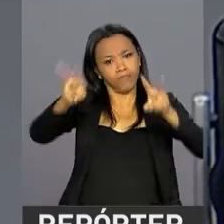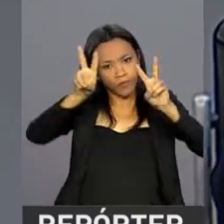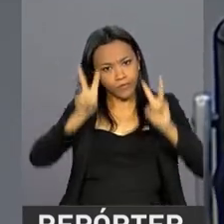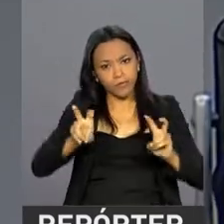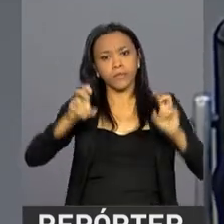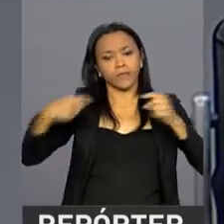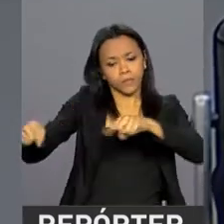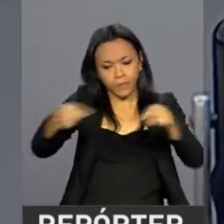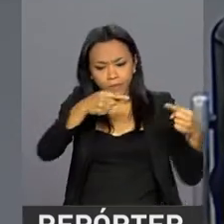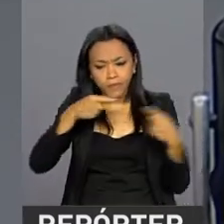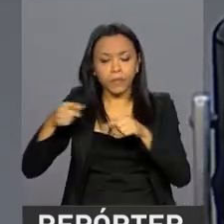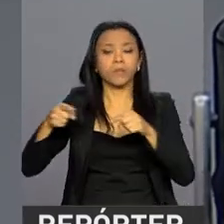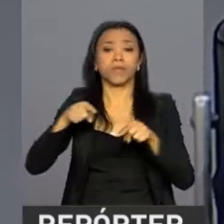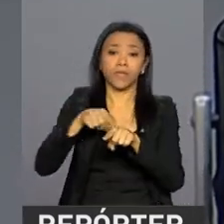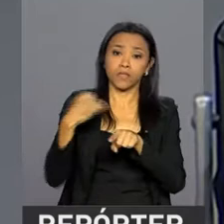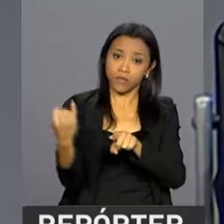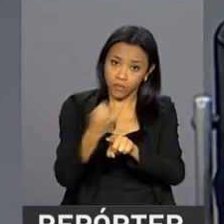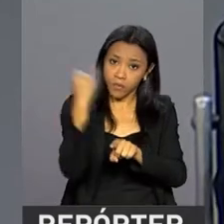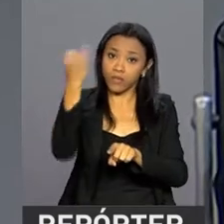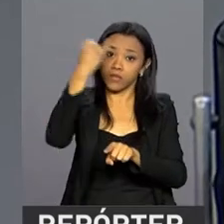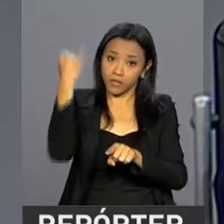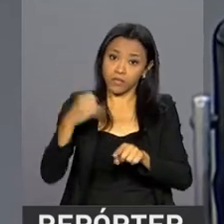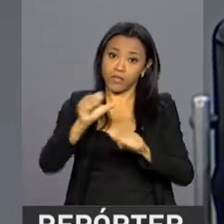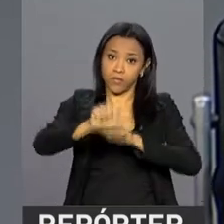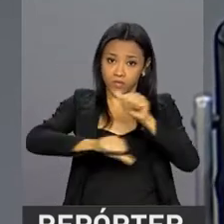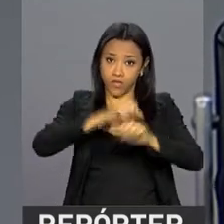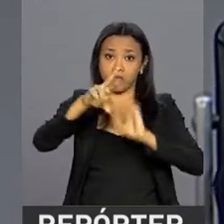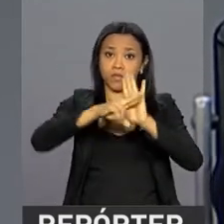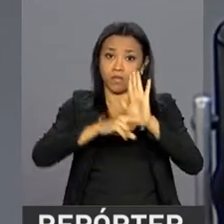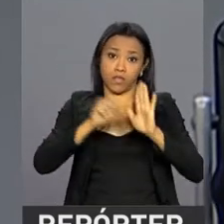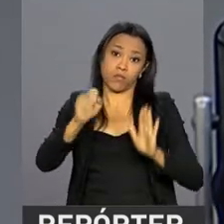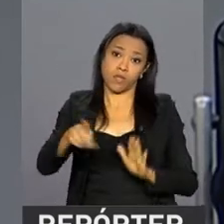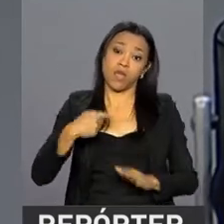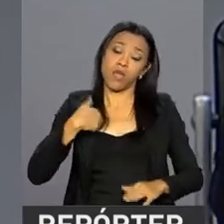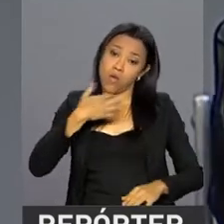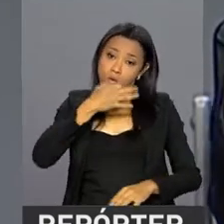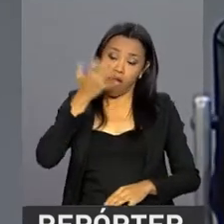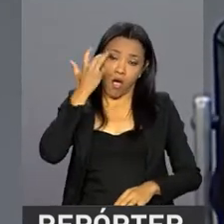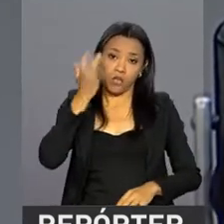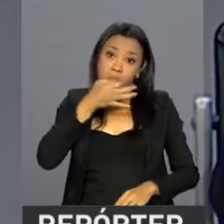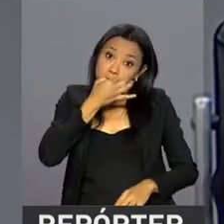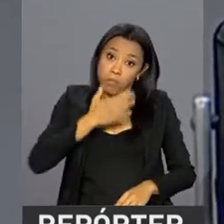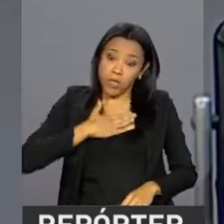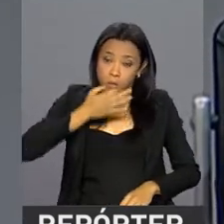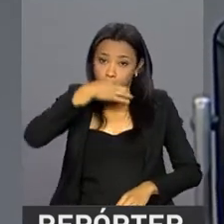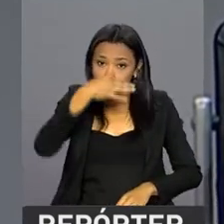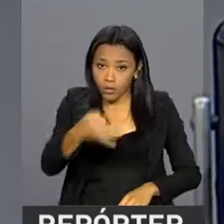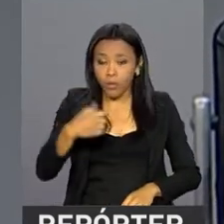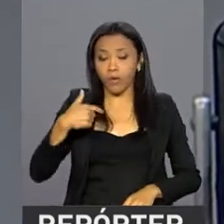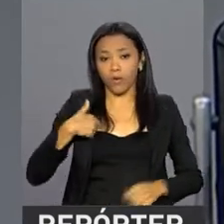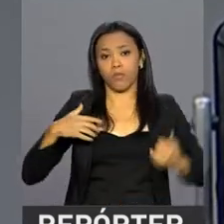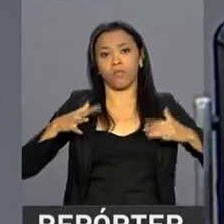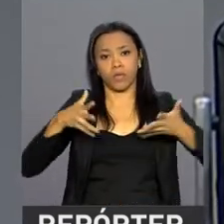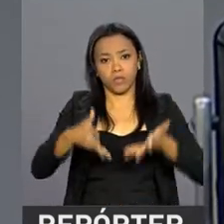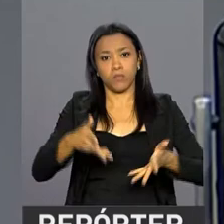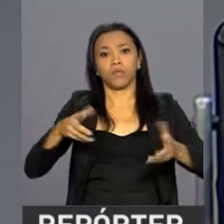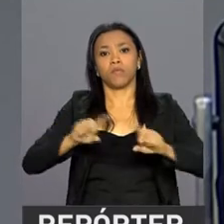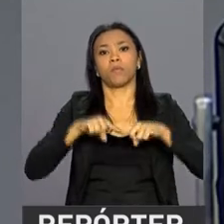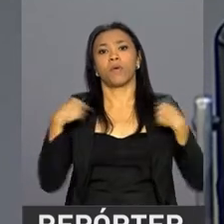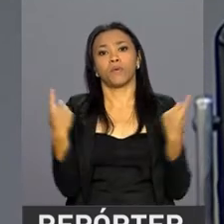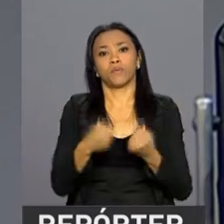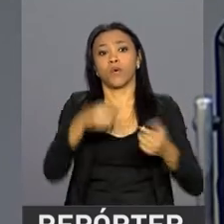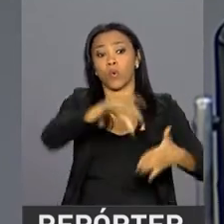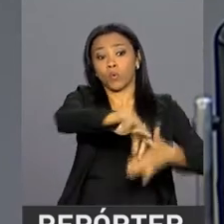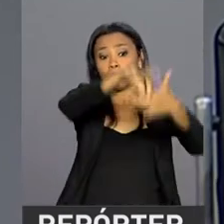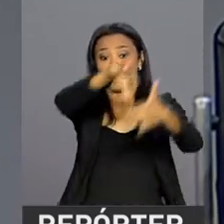vital, importante, a reforma da Previdência. Eu acho, minha opinião, minha avaliação, estive hoje em reunião com os líderes